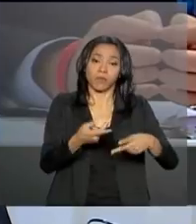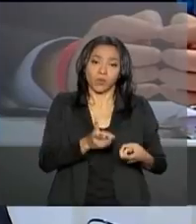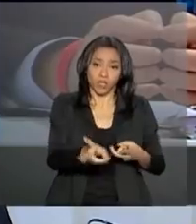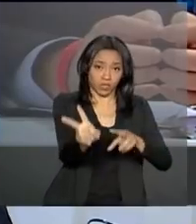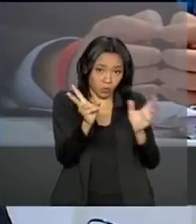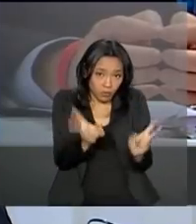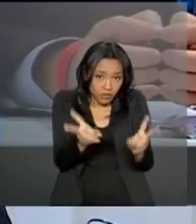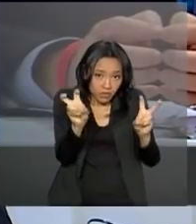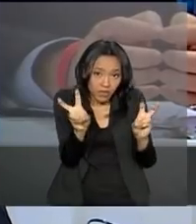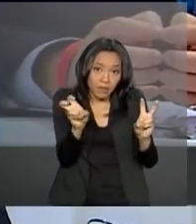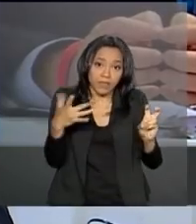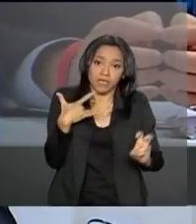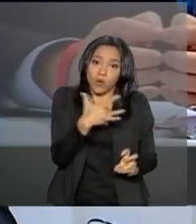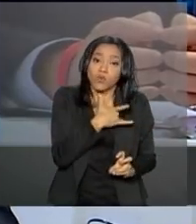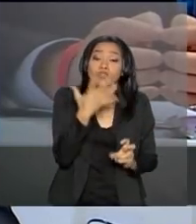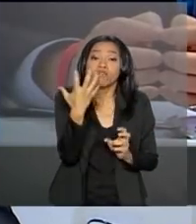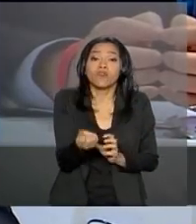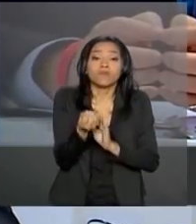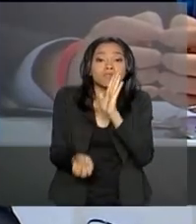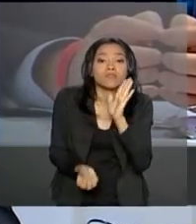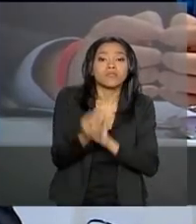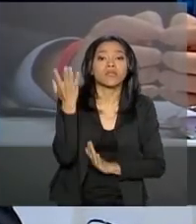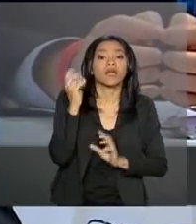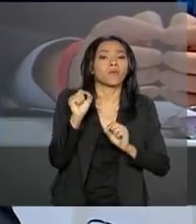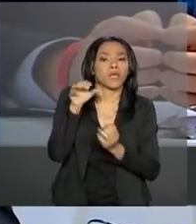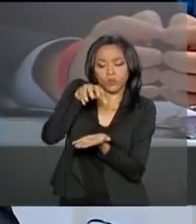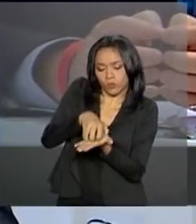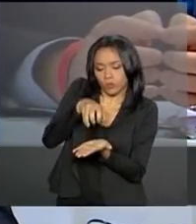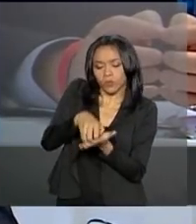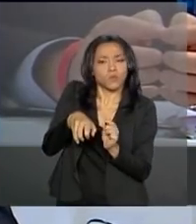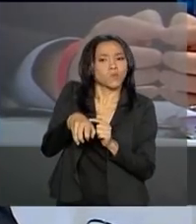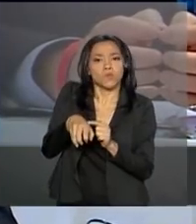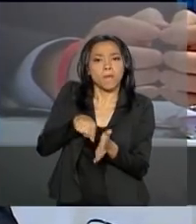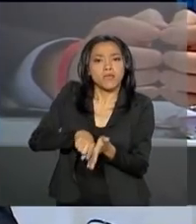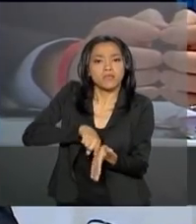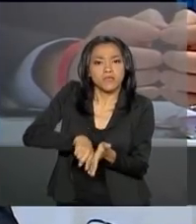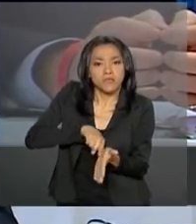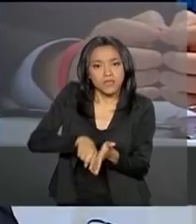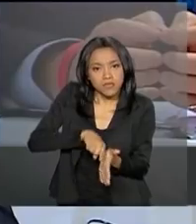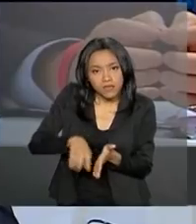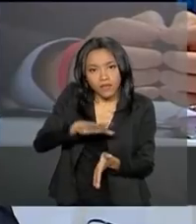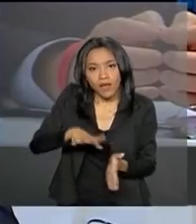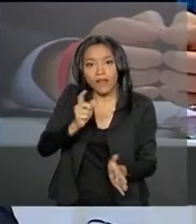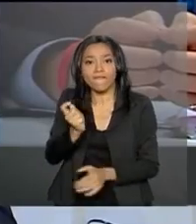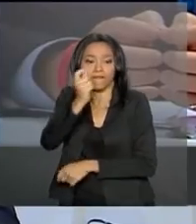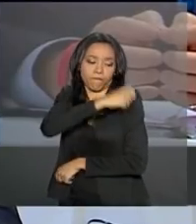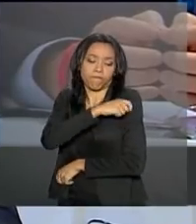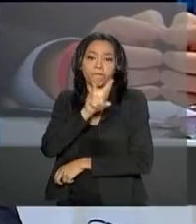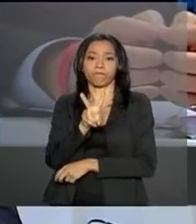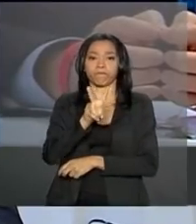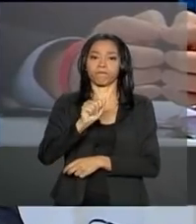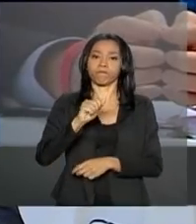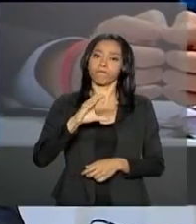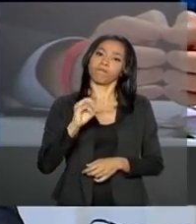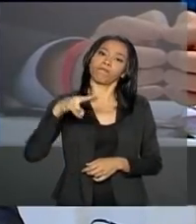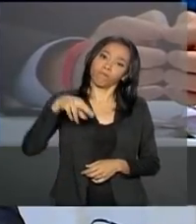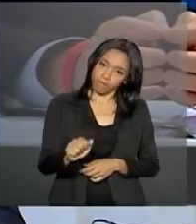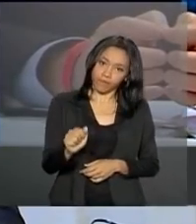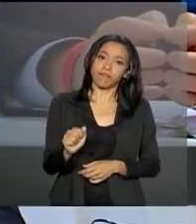estamos confiantes na criação de um centro de pesquisas em vacinas do brics projeto sul africano